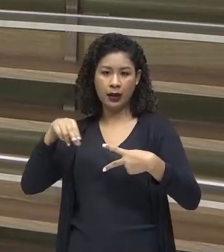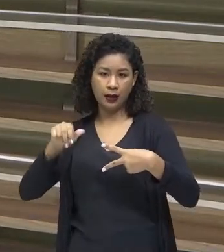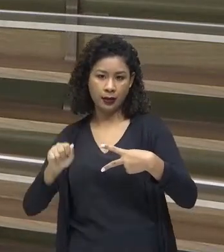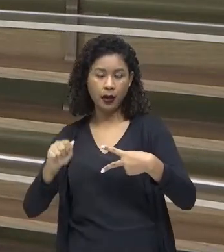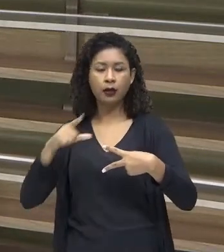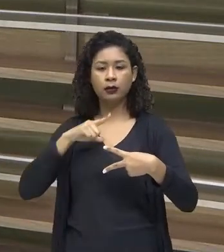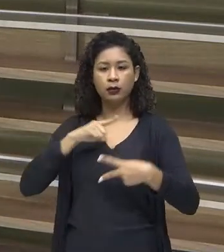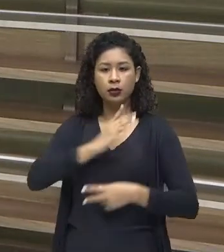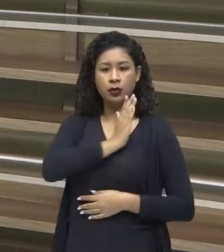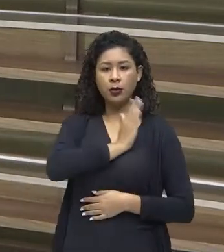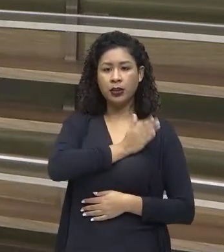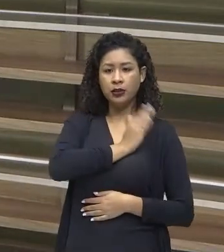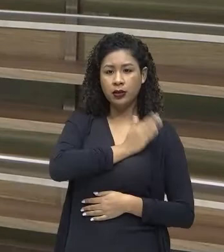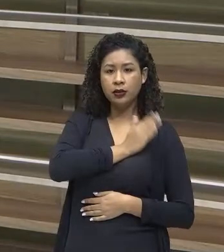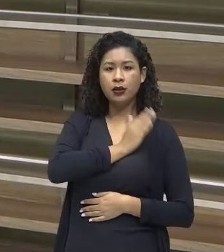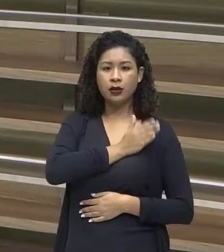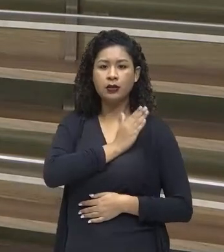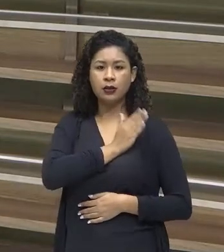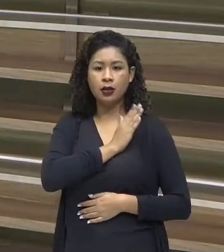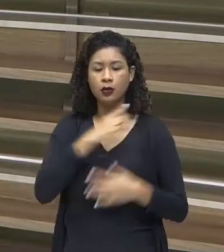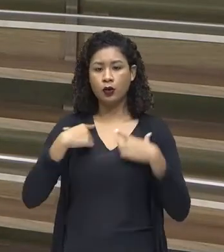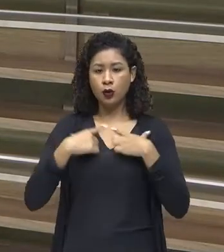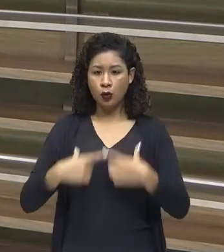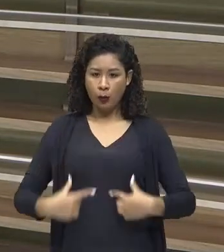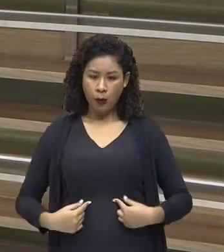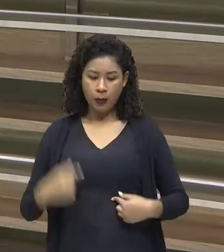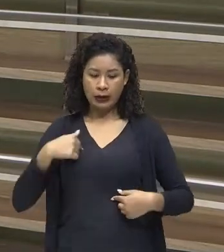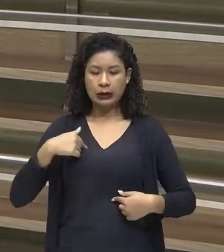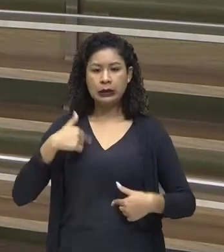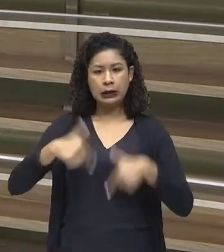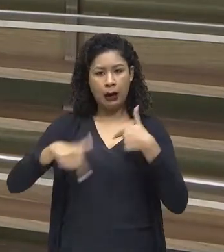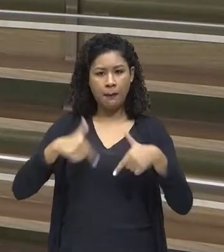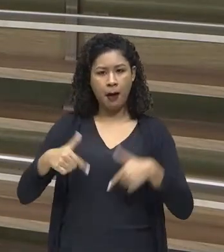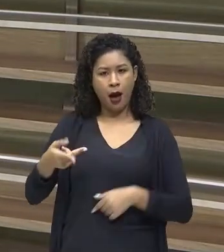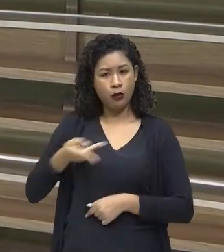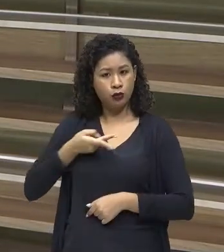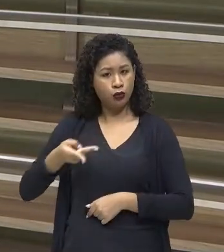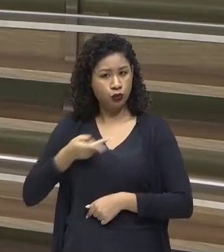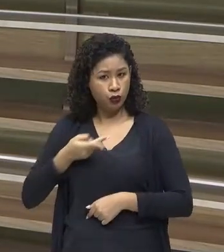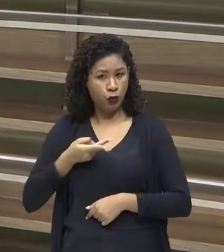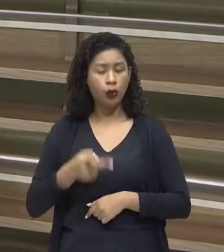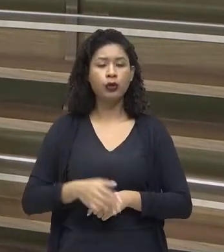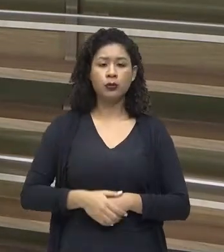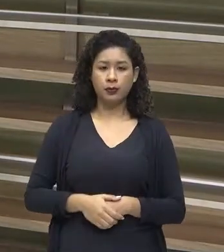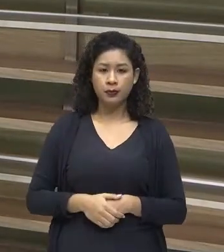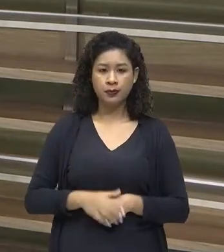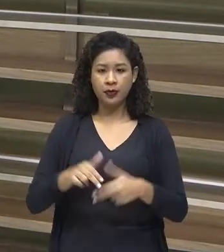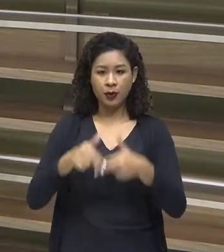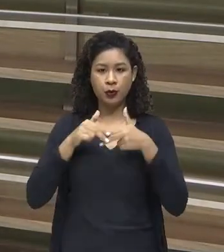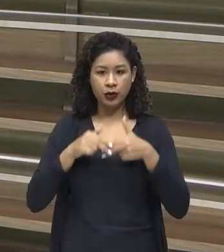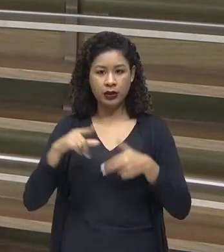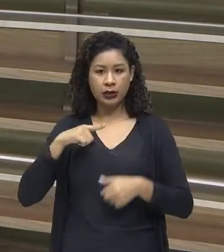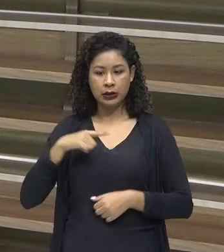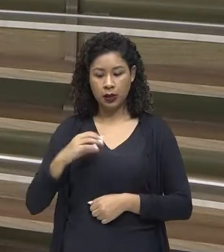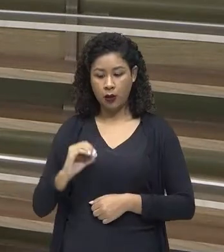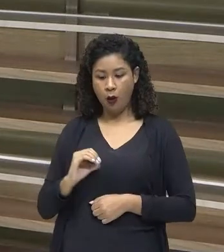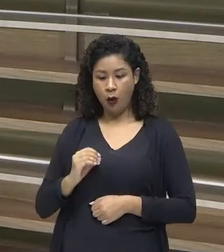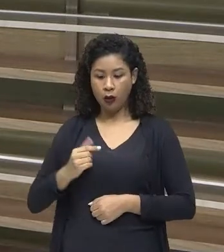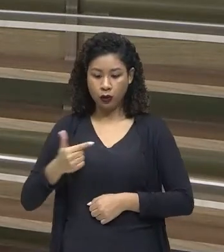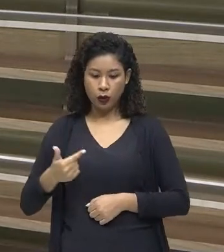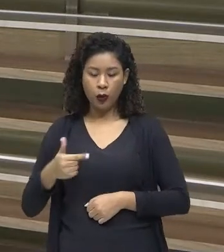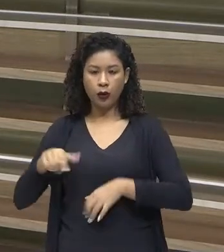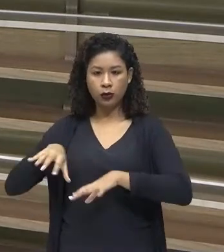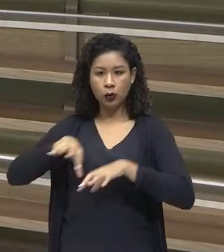e o pulmão, onde o coração vai bombear o sangue rico em gás carbônico para o pulmão para realizar a troca